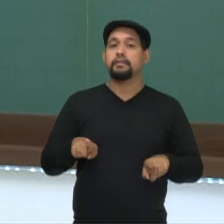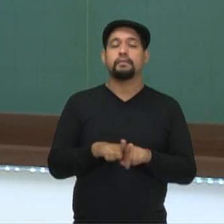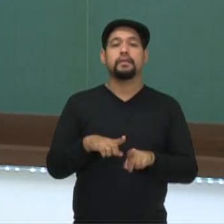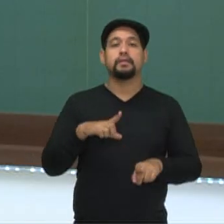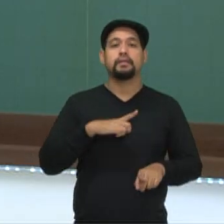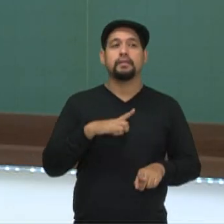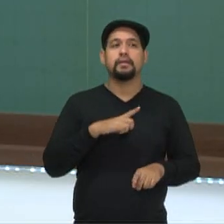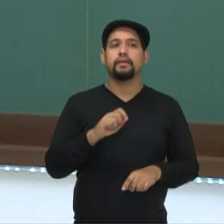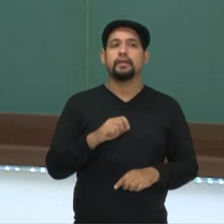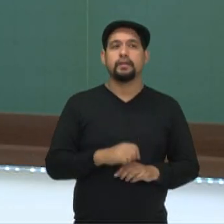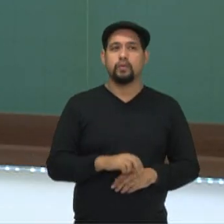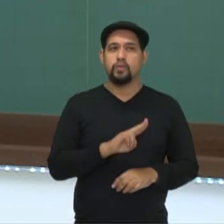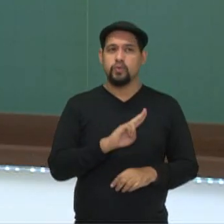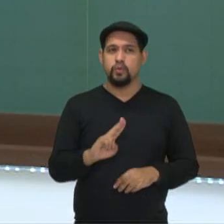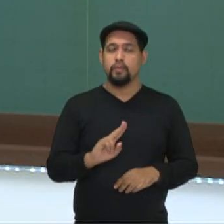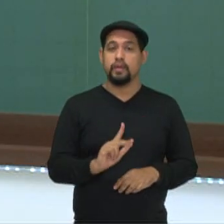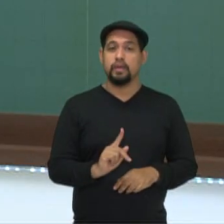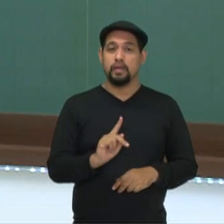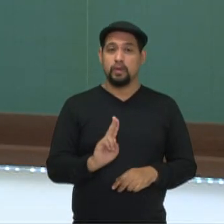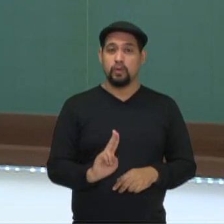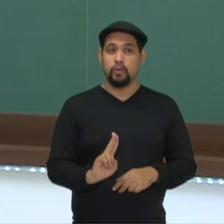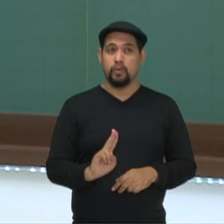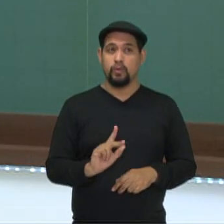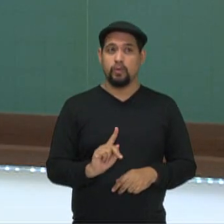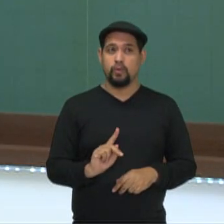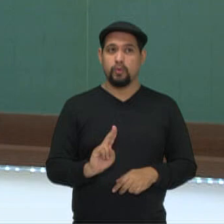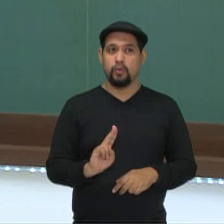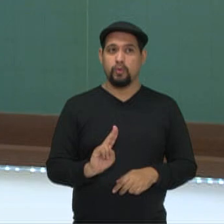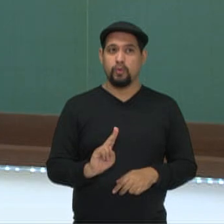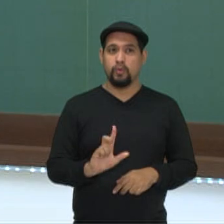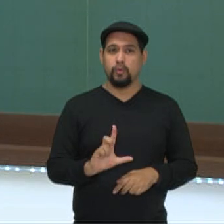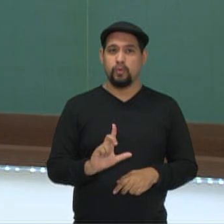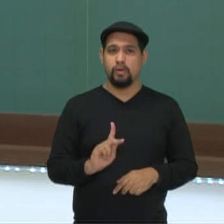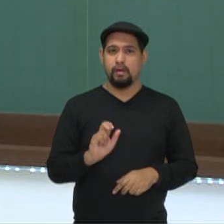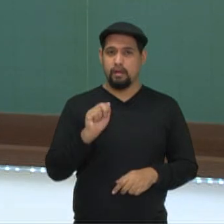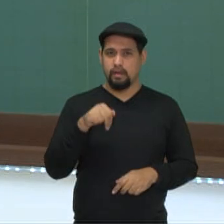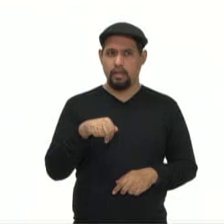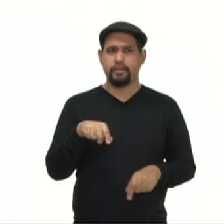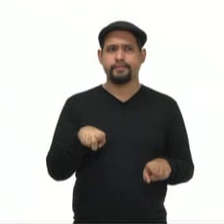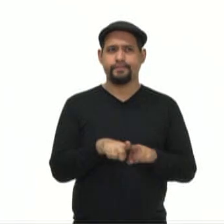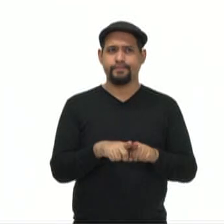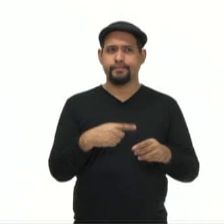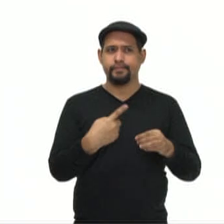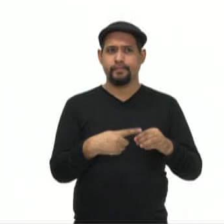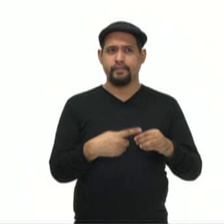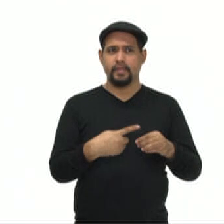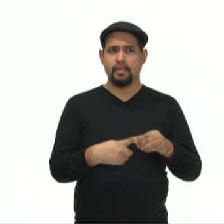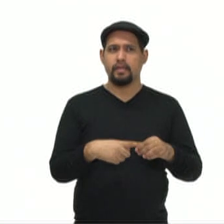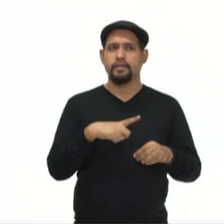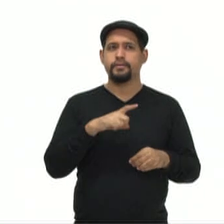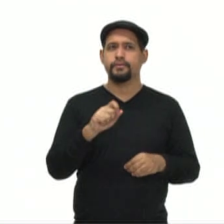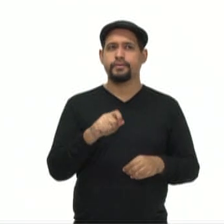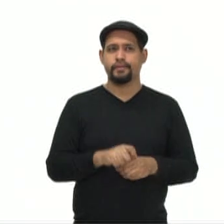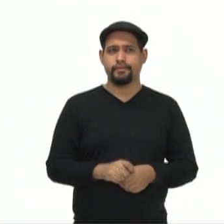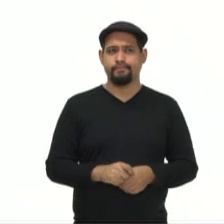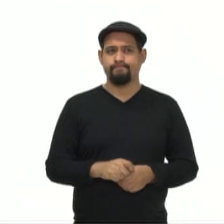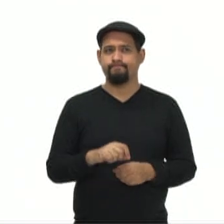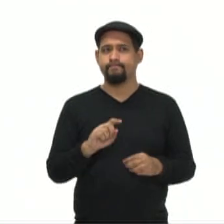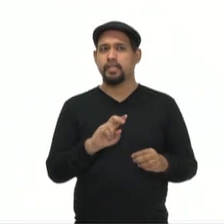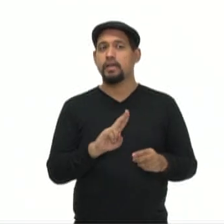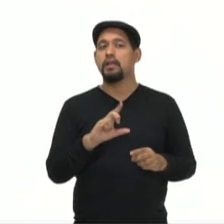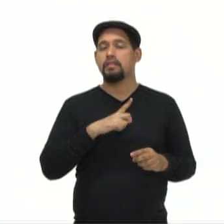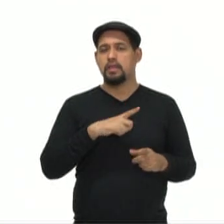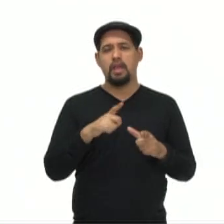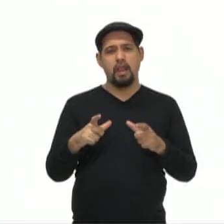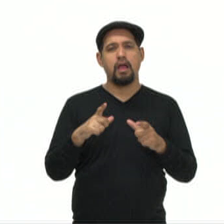pirâmide Kukulcán, de origem maia, construída na antiga cidade de Chichén Itzá, no estado de Yucatán, no México.